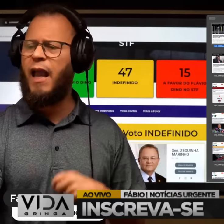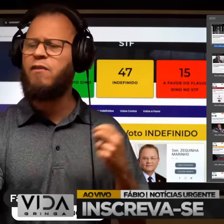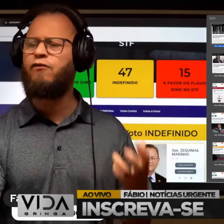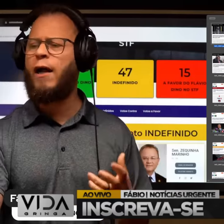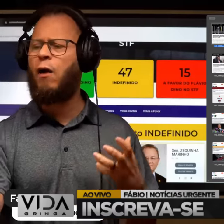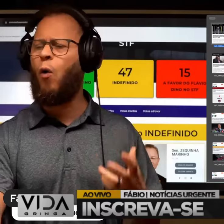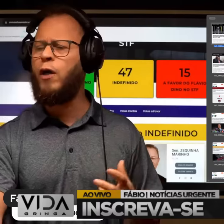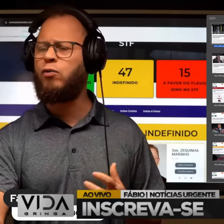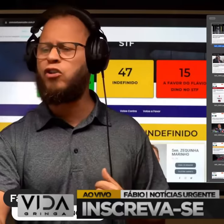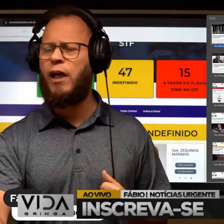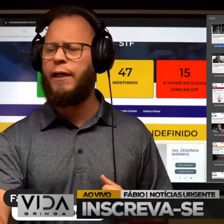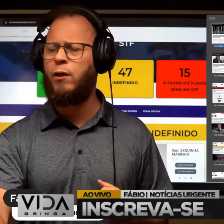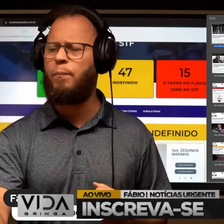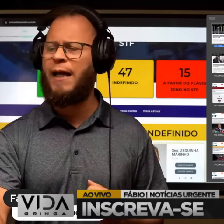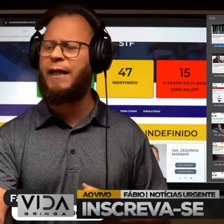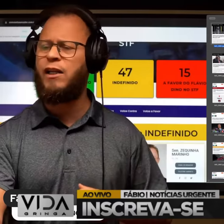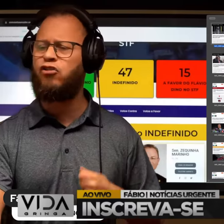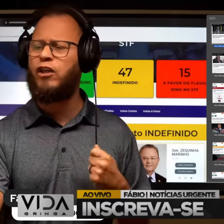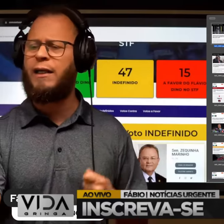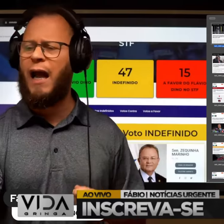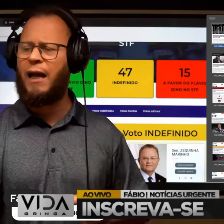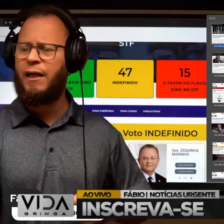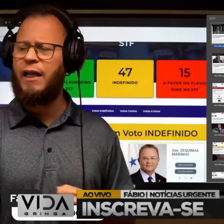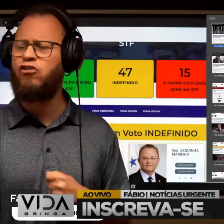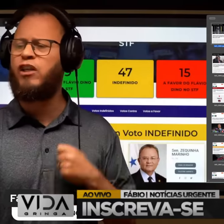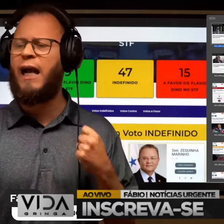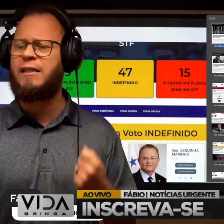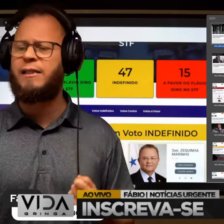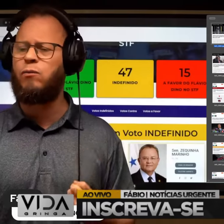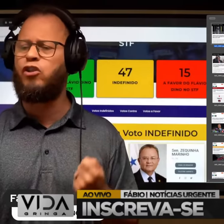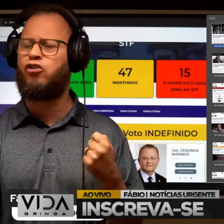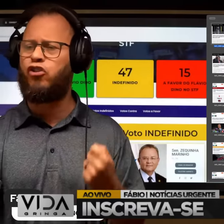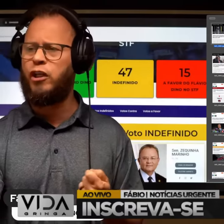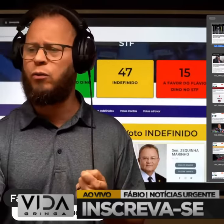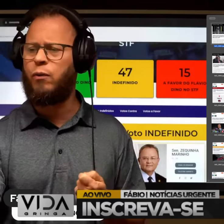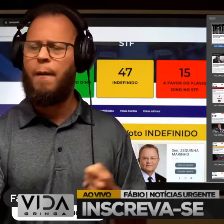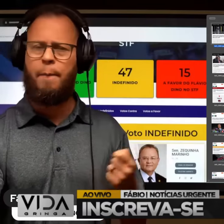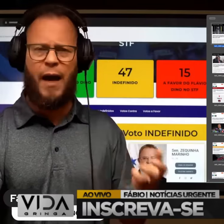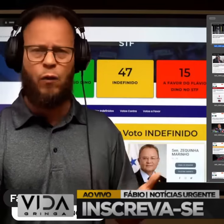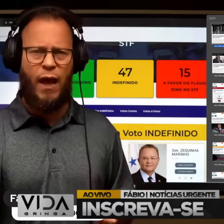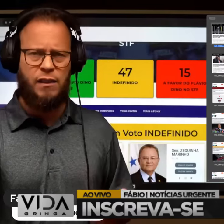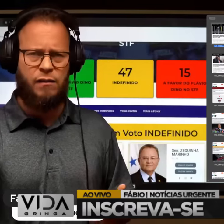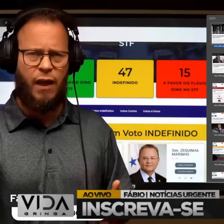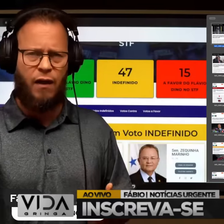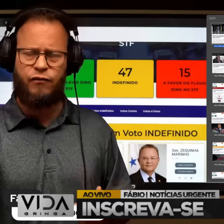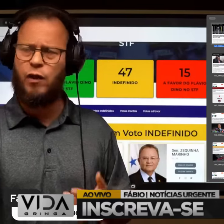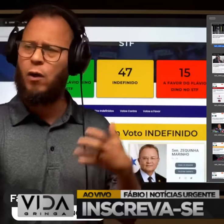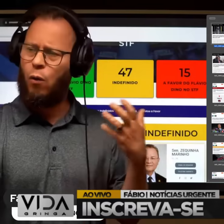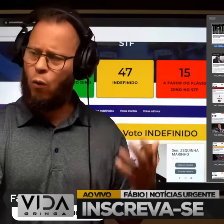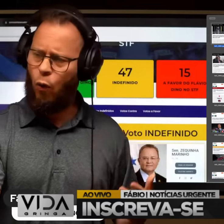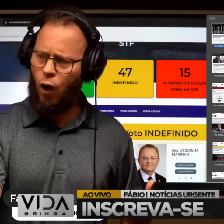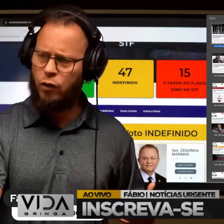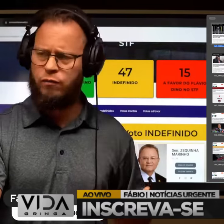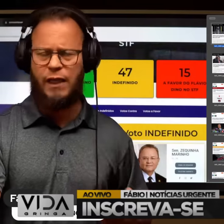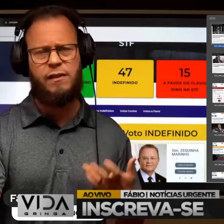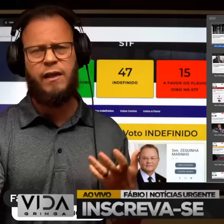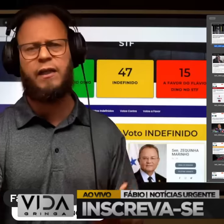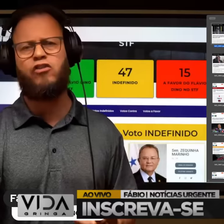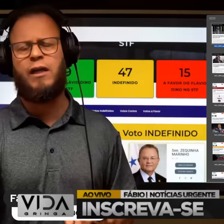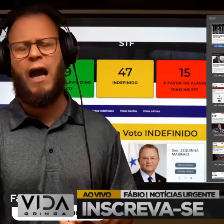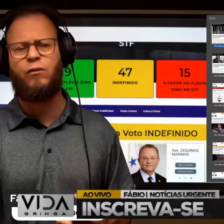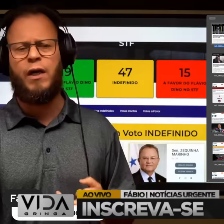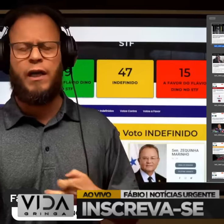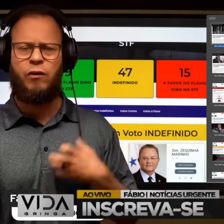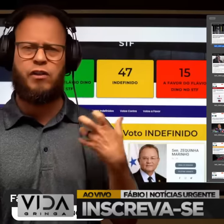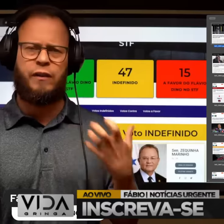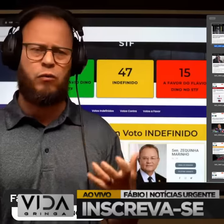Henrique invoca 8 de janeiro para criticar indicação de Dino para o STF. Concordo, tem que ser